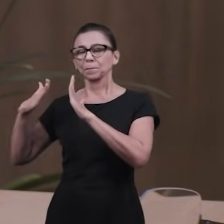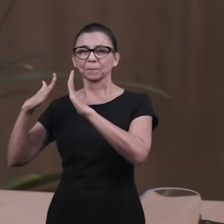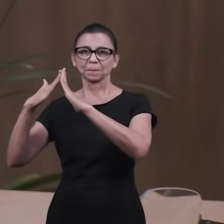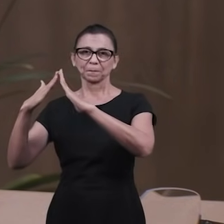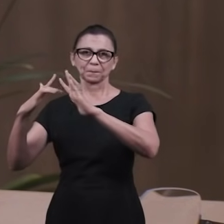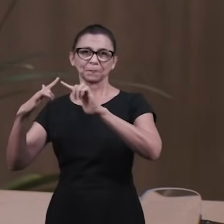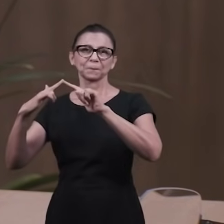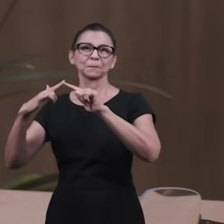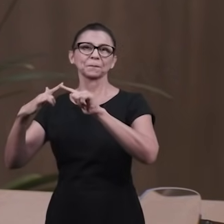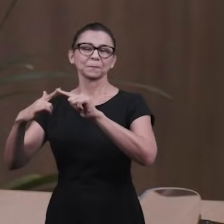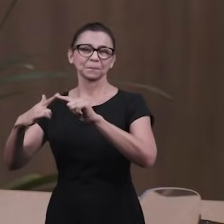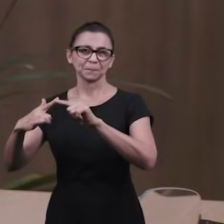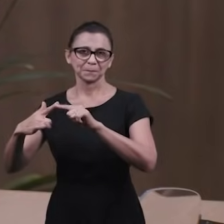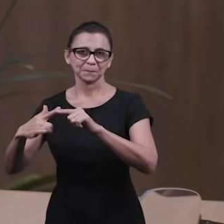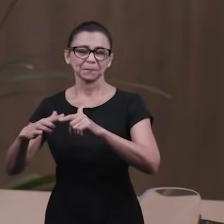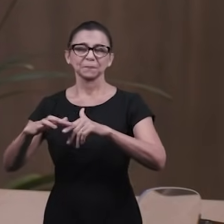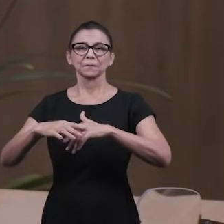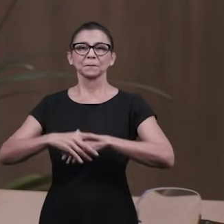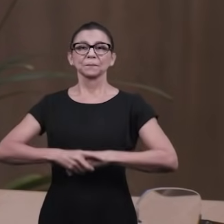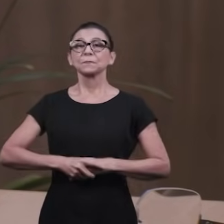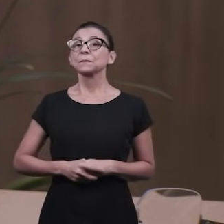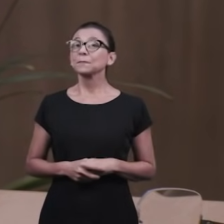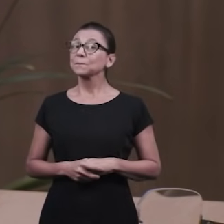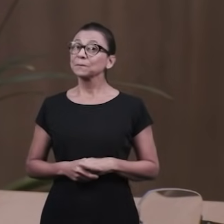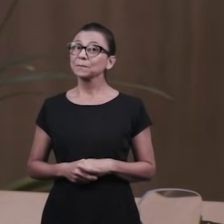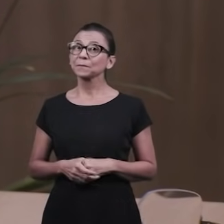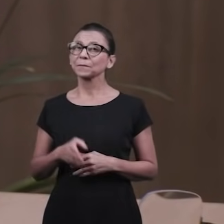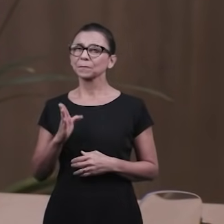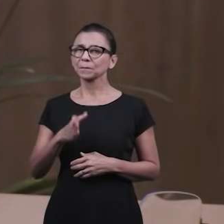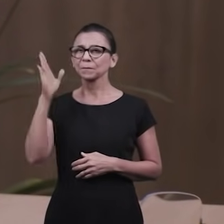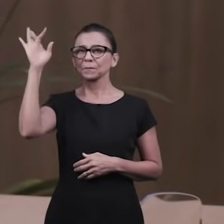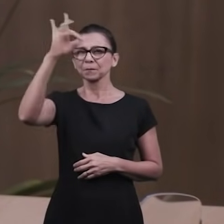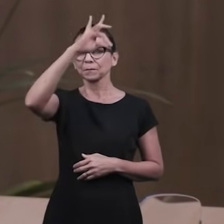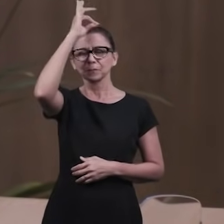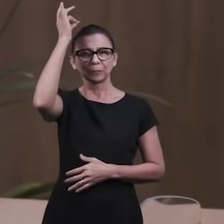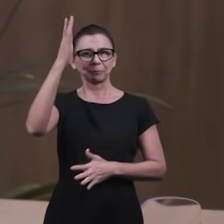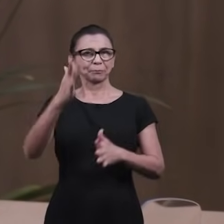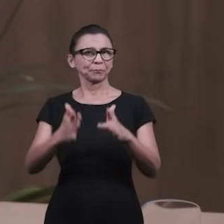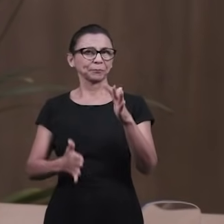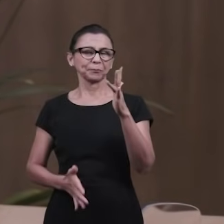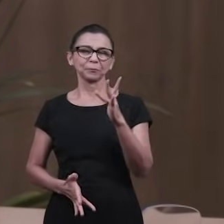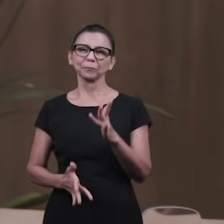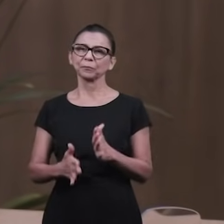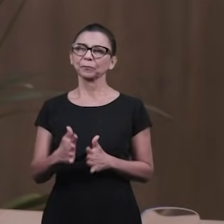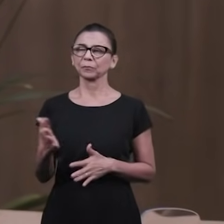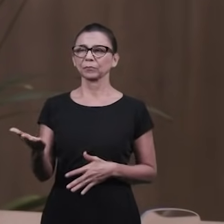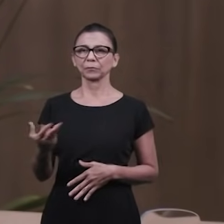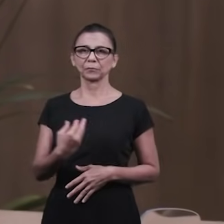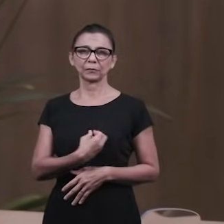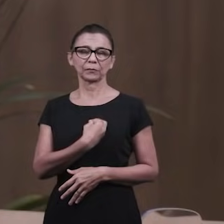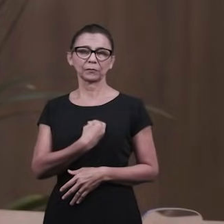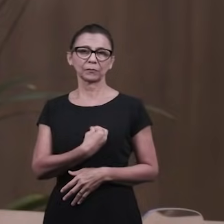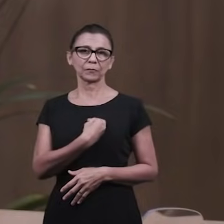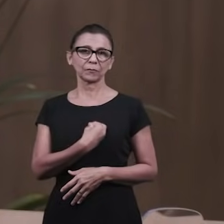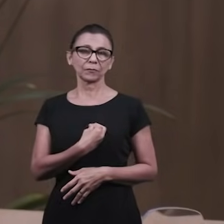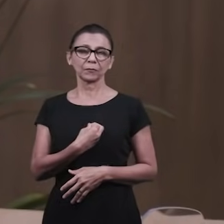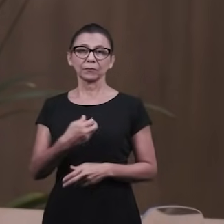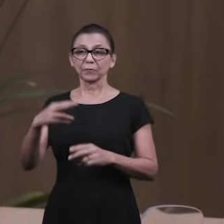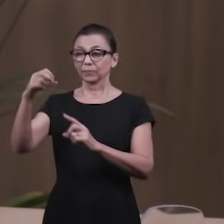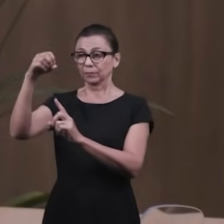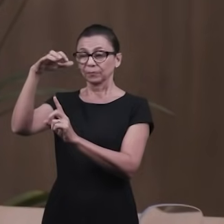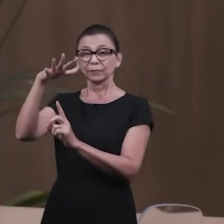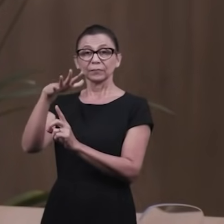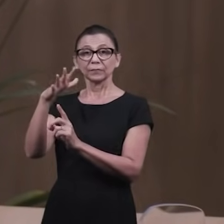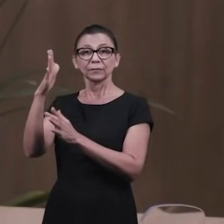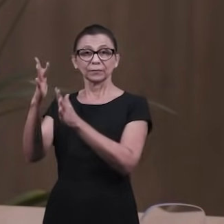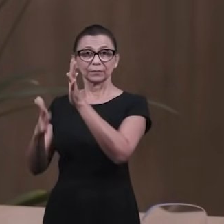a igreja, e agora o Espírito Santo já foi derramado. Eles já estão vivendo agora, né, sobre a